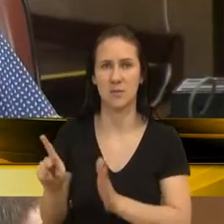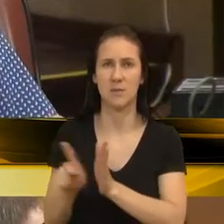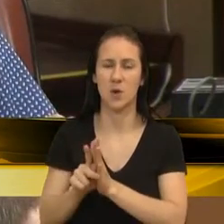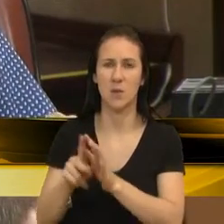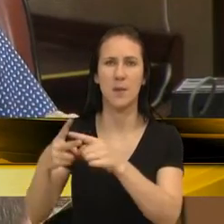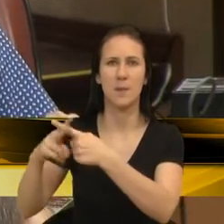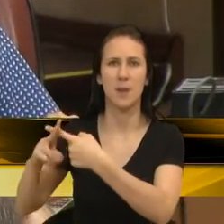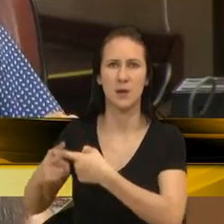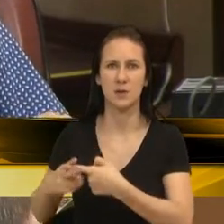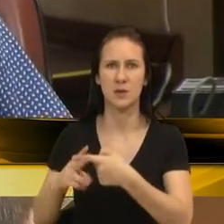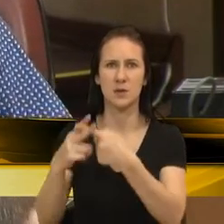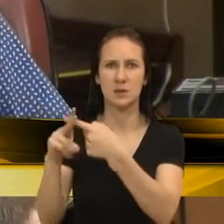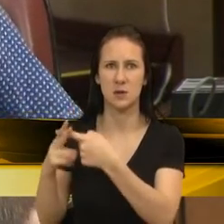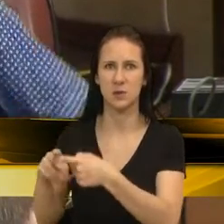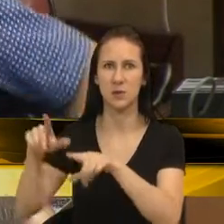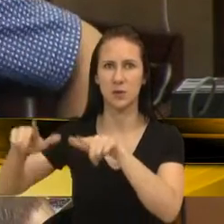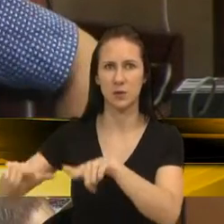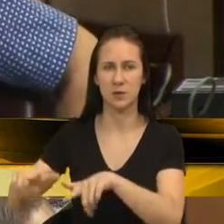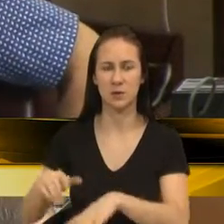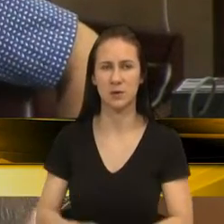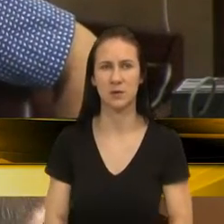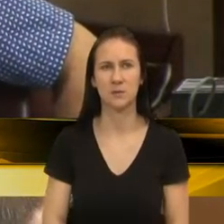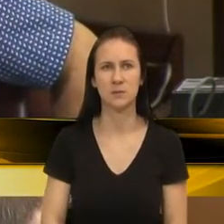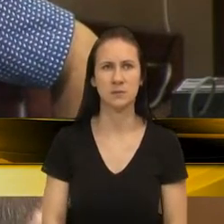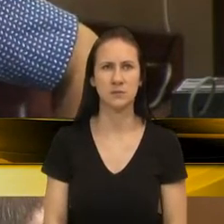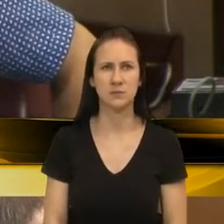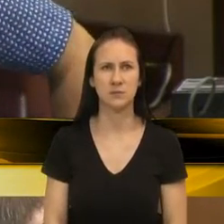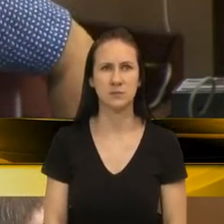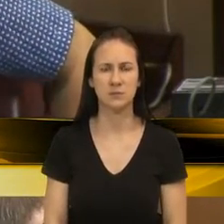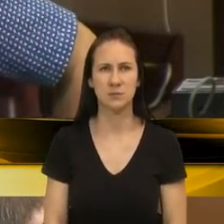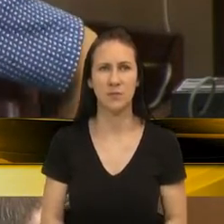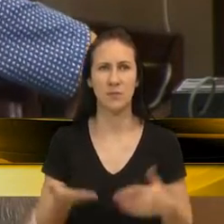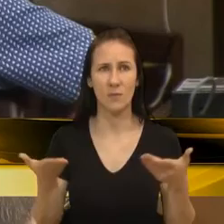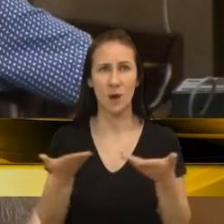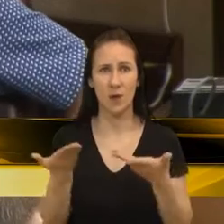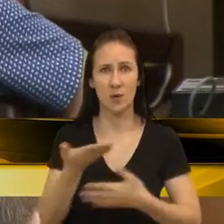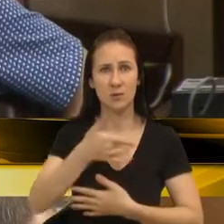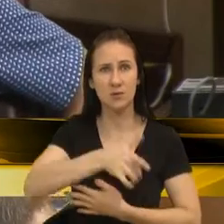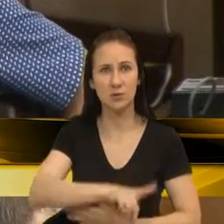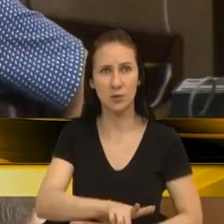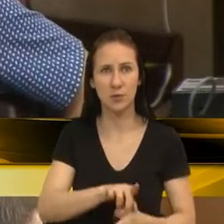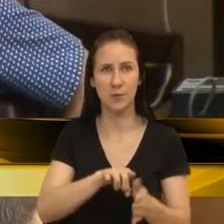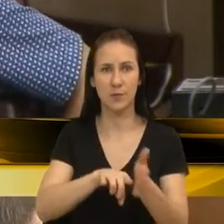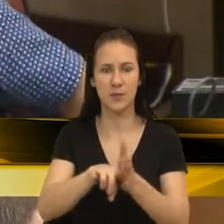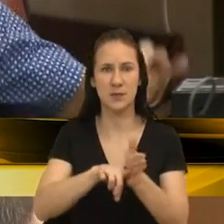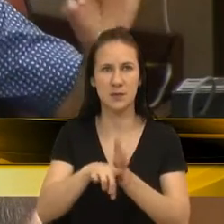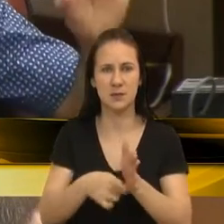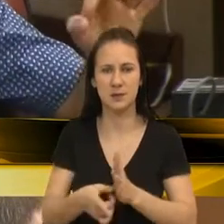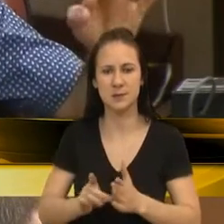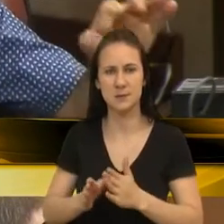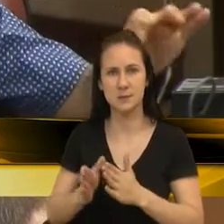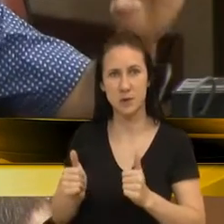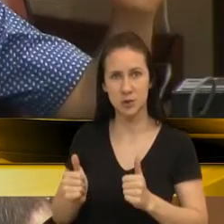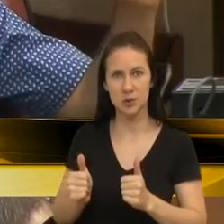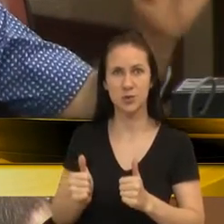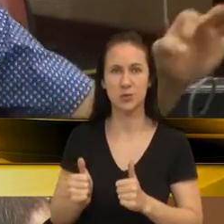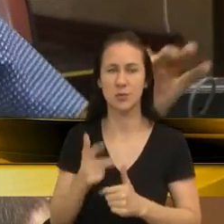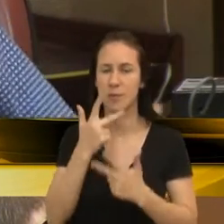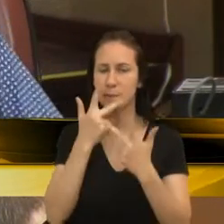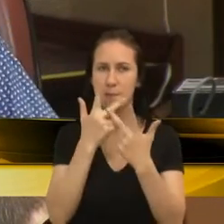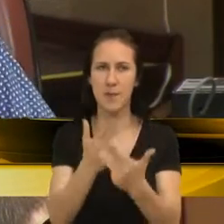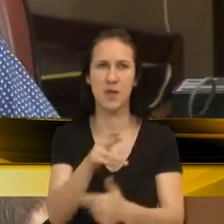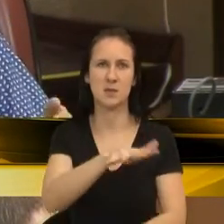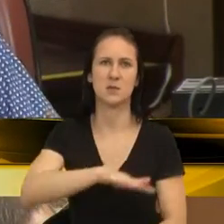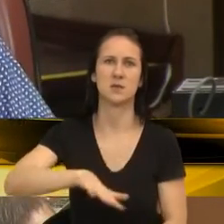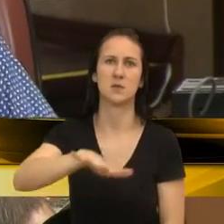espaço, né? Agora vem esse estudo encomendado, vereadora Diló, que é a mesma situação, quem se lembra,